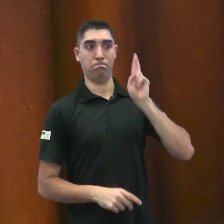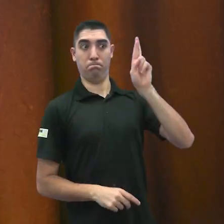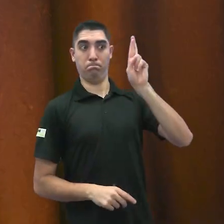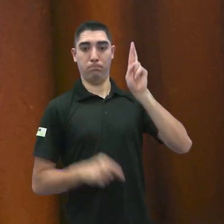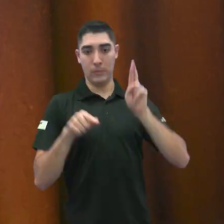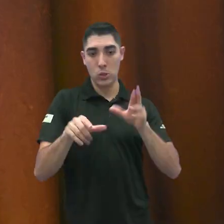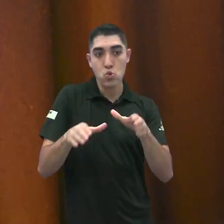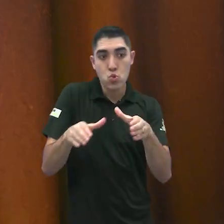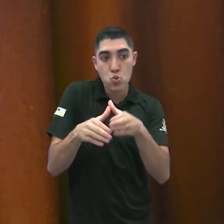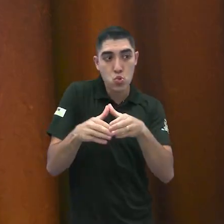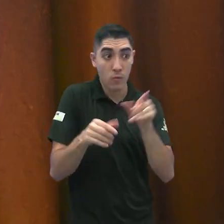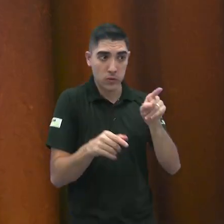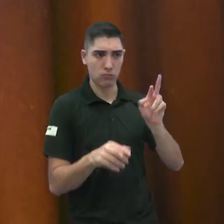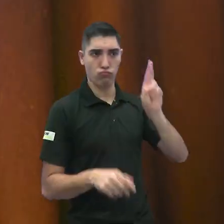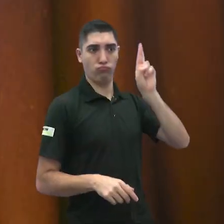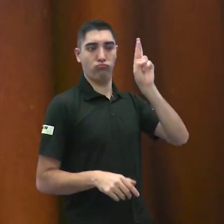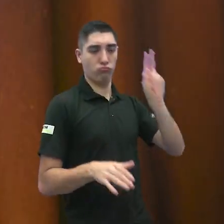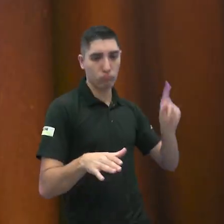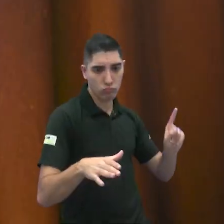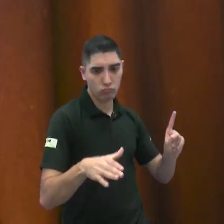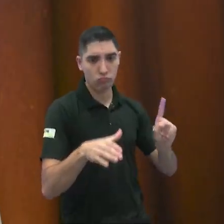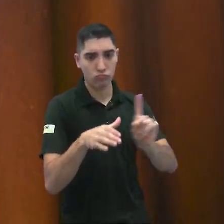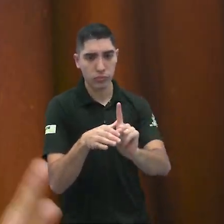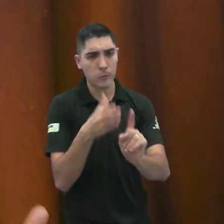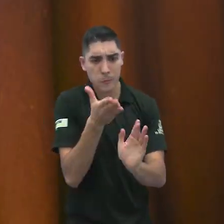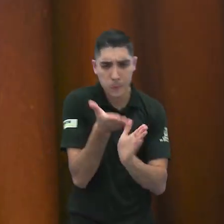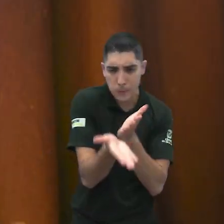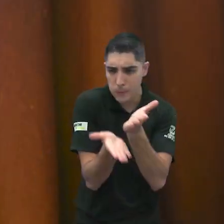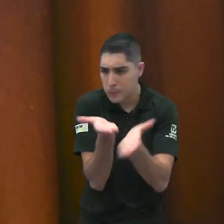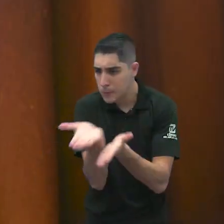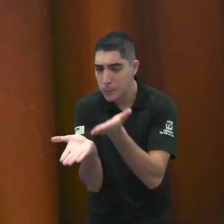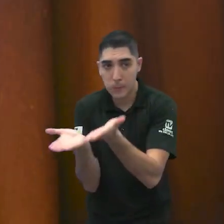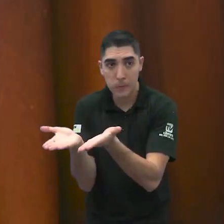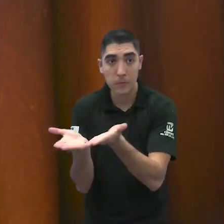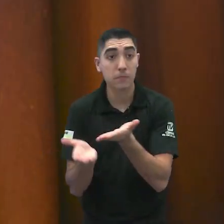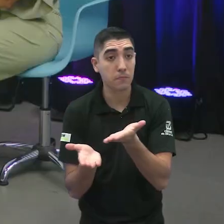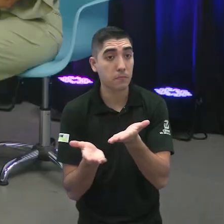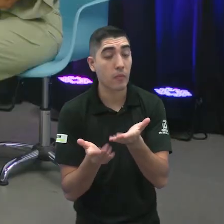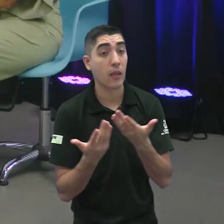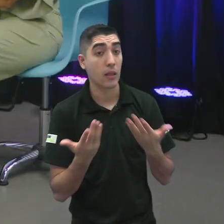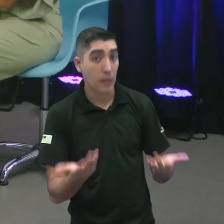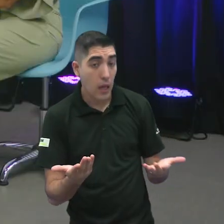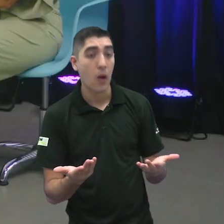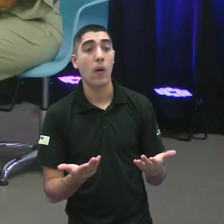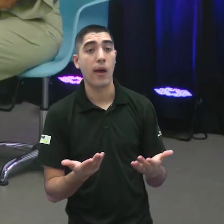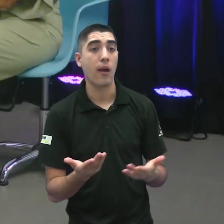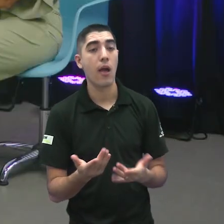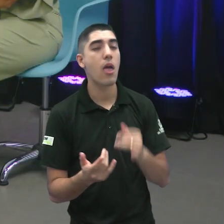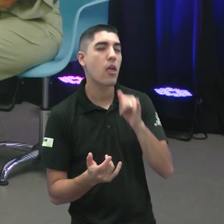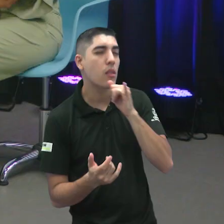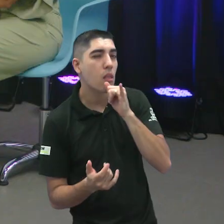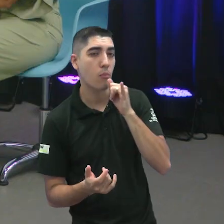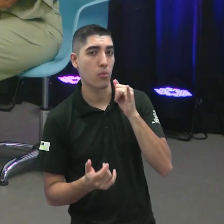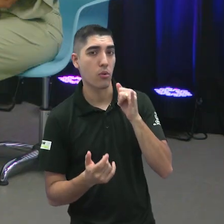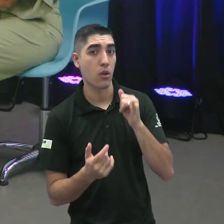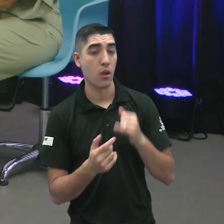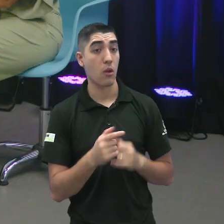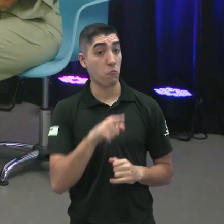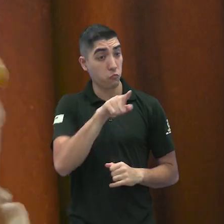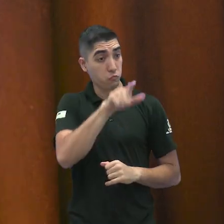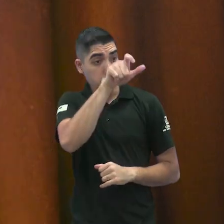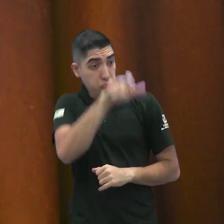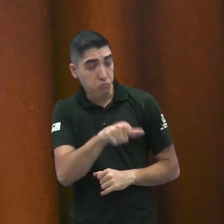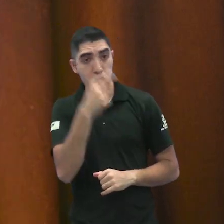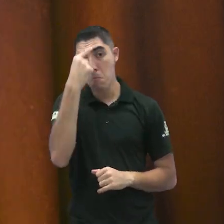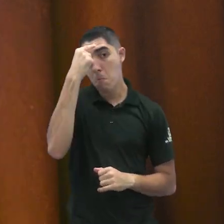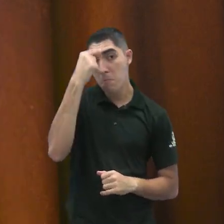dentro dessa função tem a perspectiva que você desenvolva mercado, certo? Então, quando a gente olha aqui o